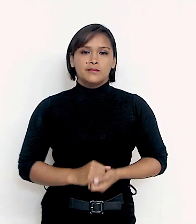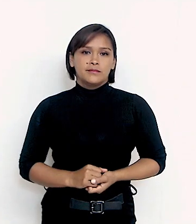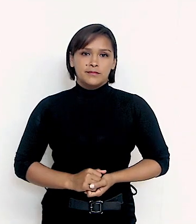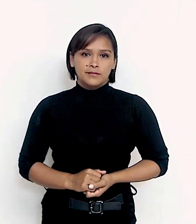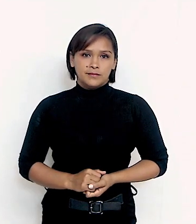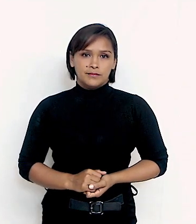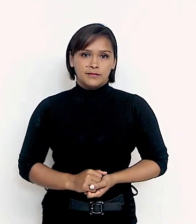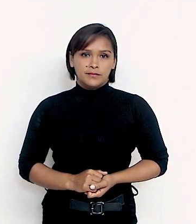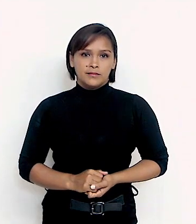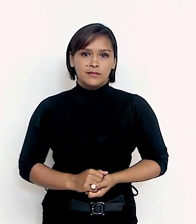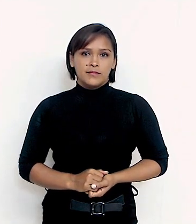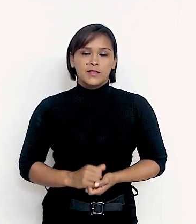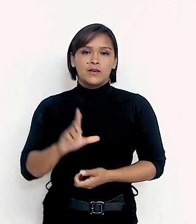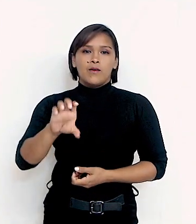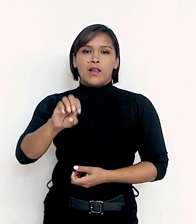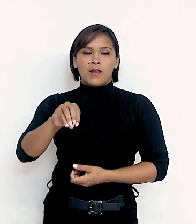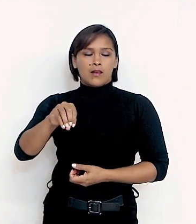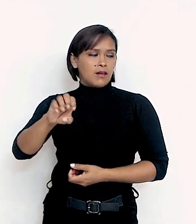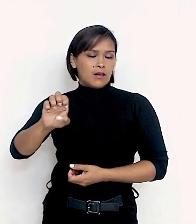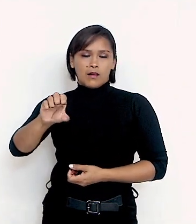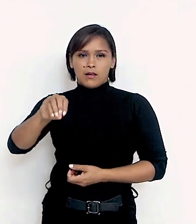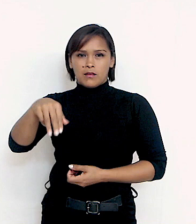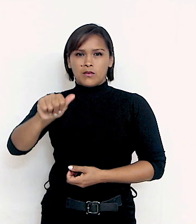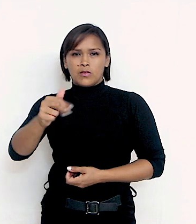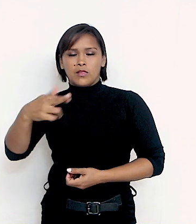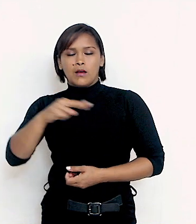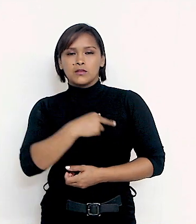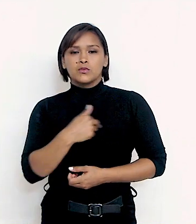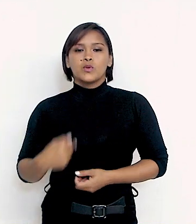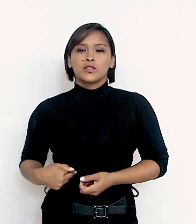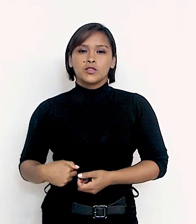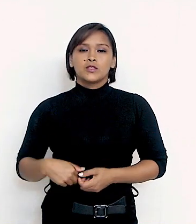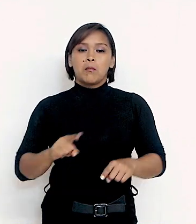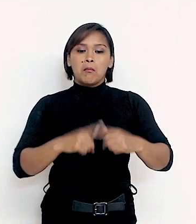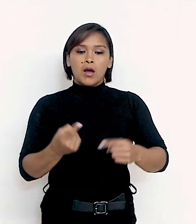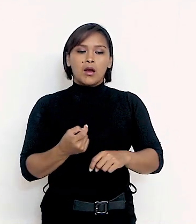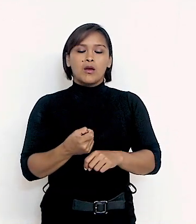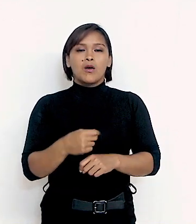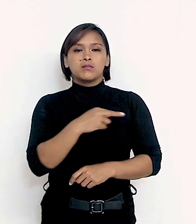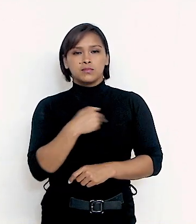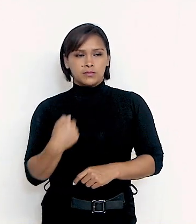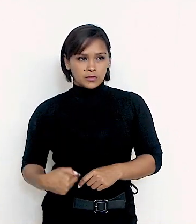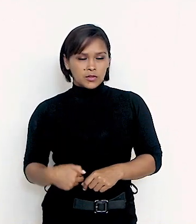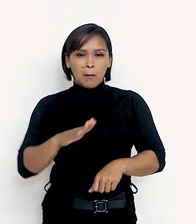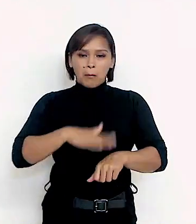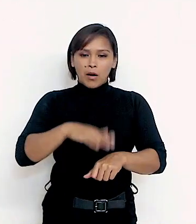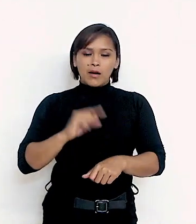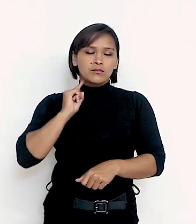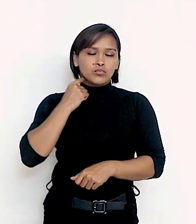e o Leonardo mencionou a a questão da China seu maior emissor e a próxima pergunta da